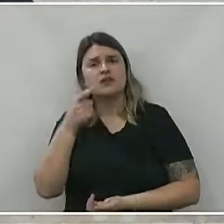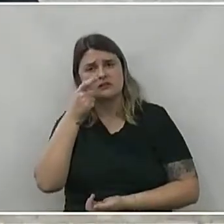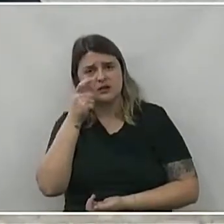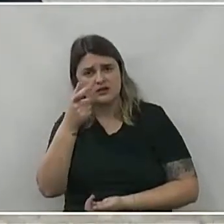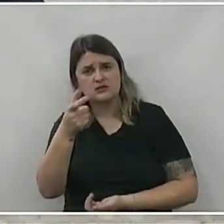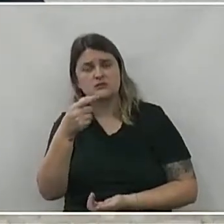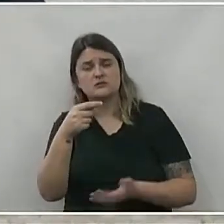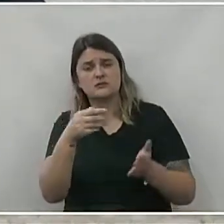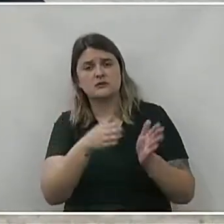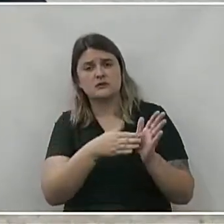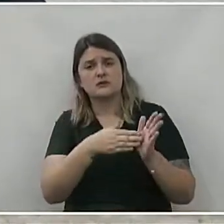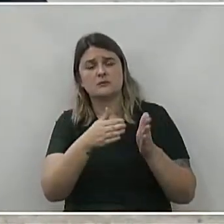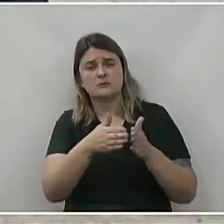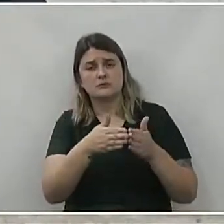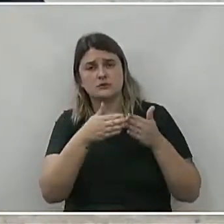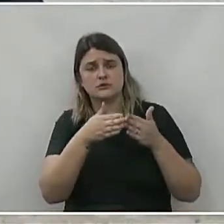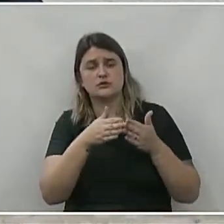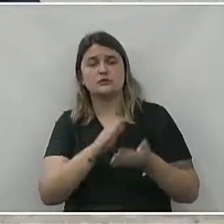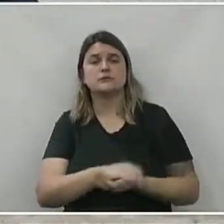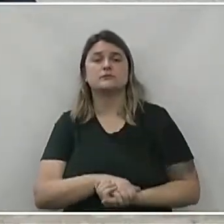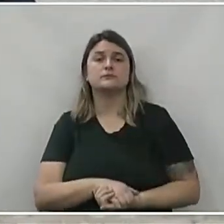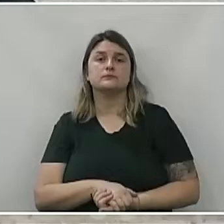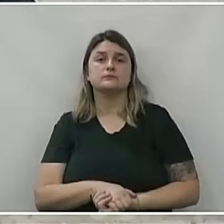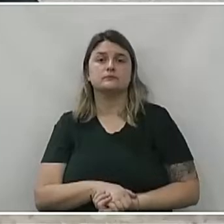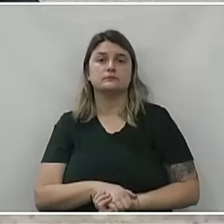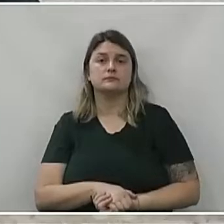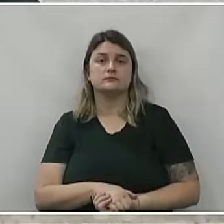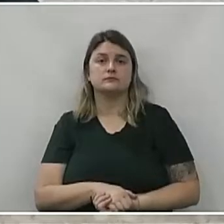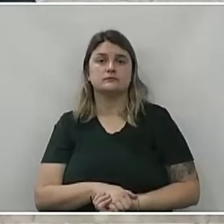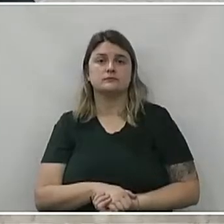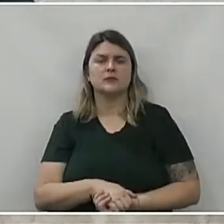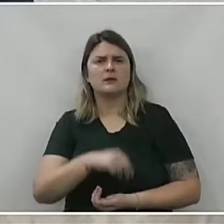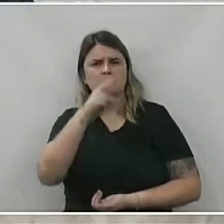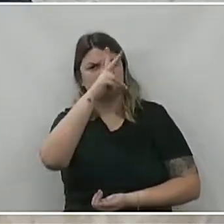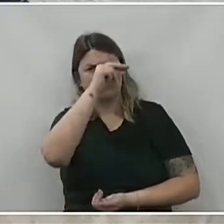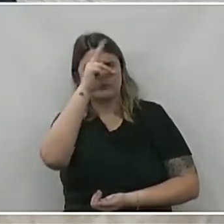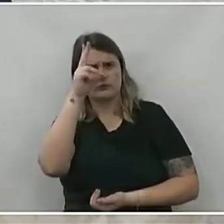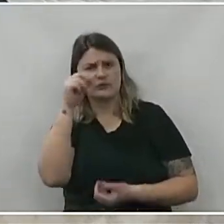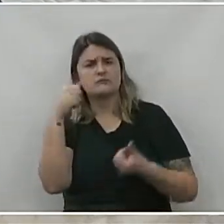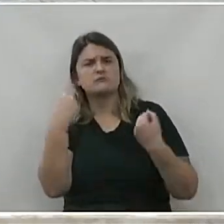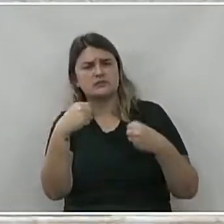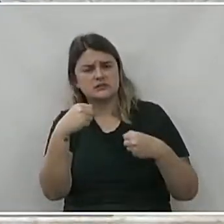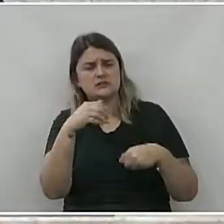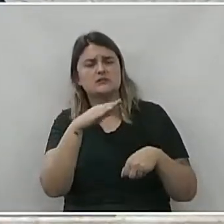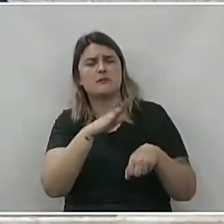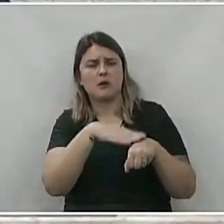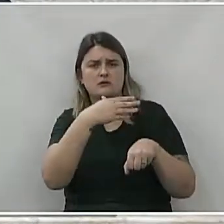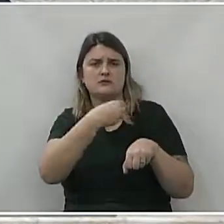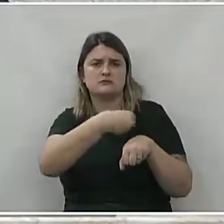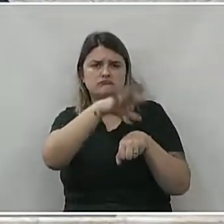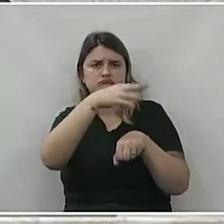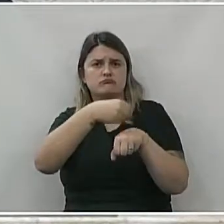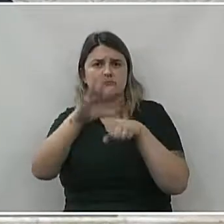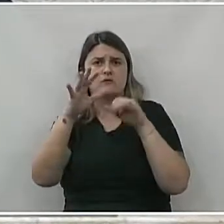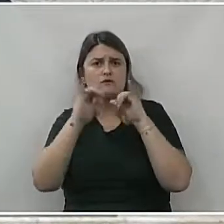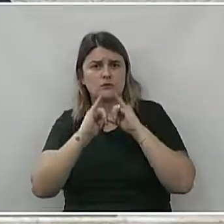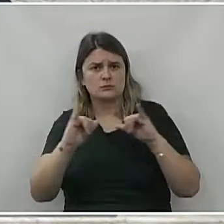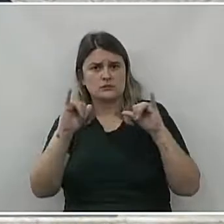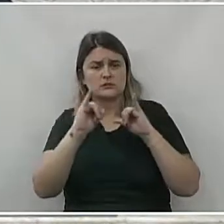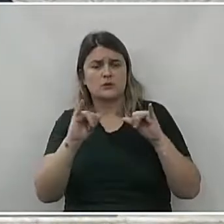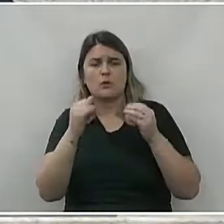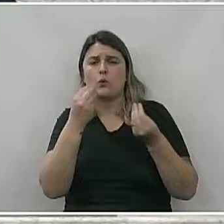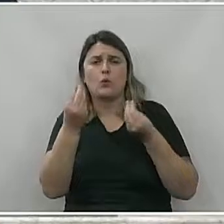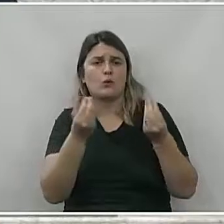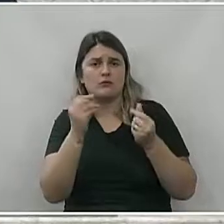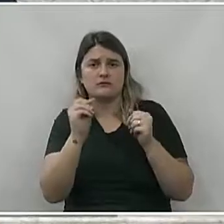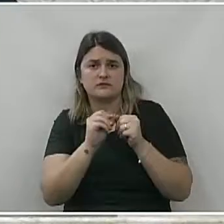Interessante o requerimento do vereador Alex, e a prefeitura precisa mesmo disponibilizar a toda a população esse